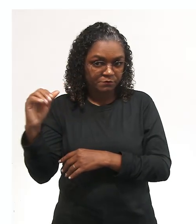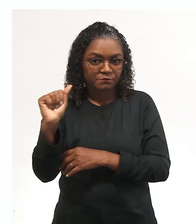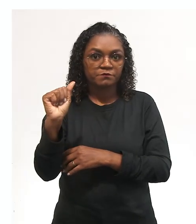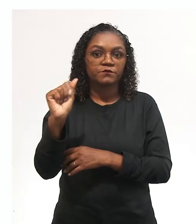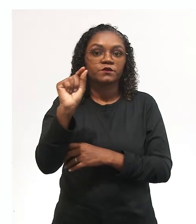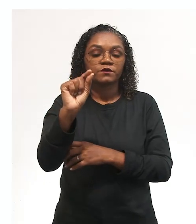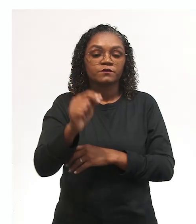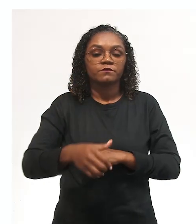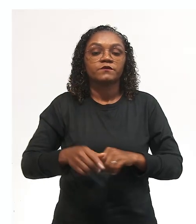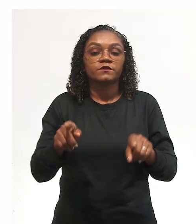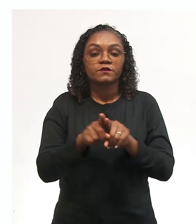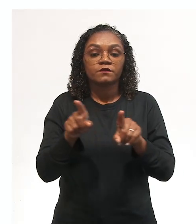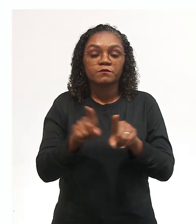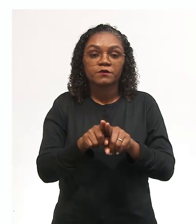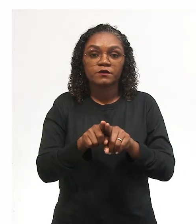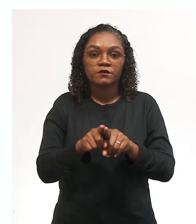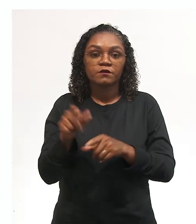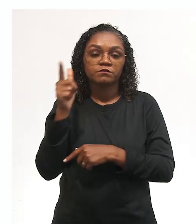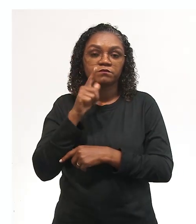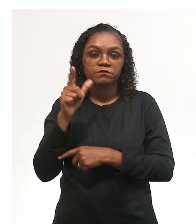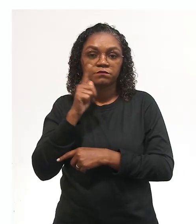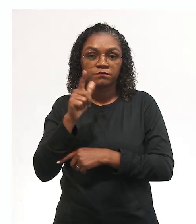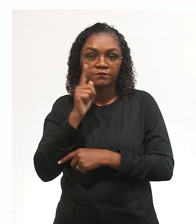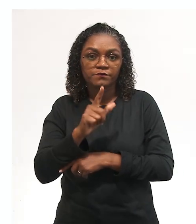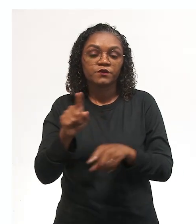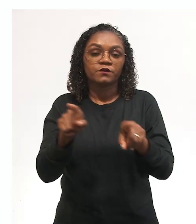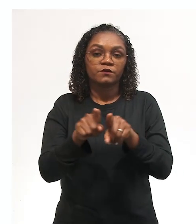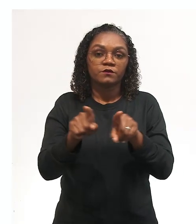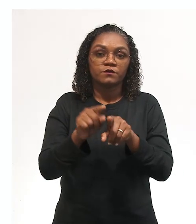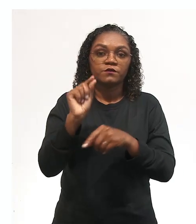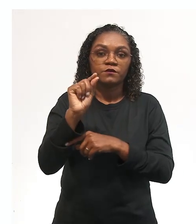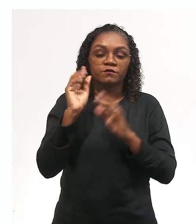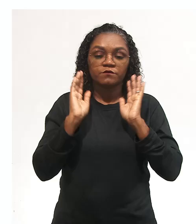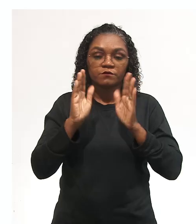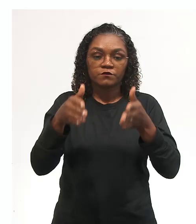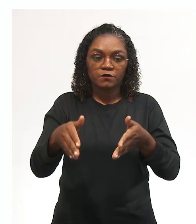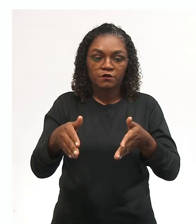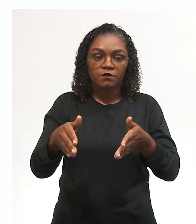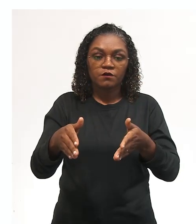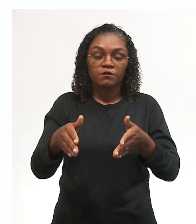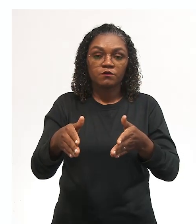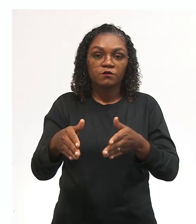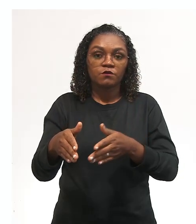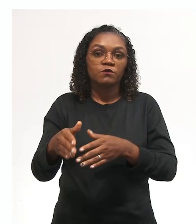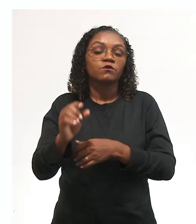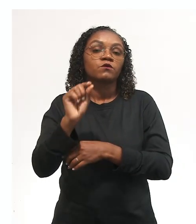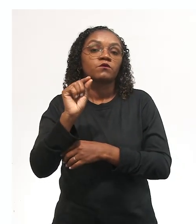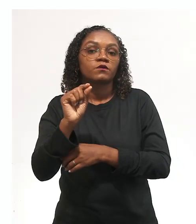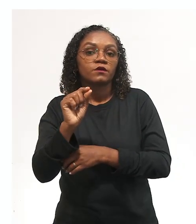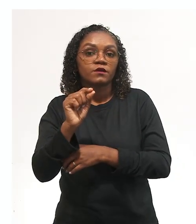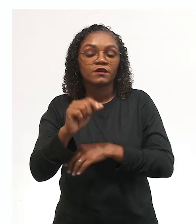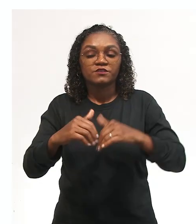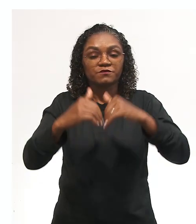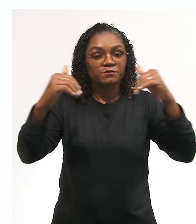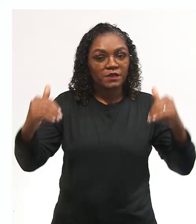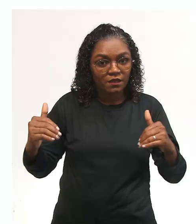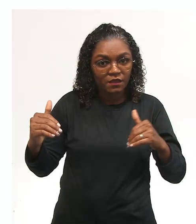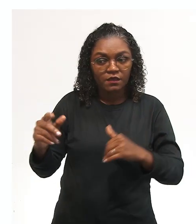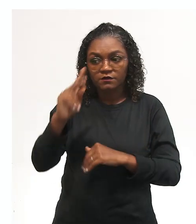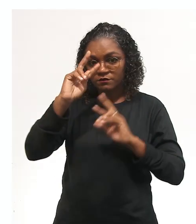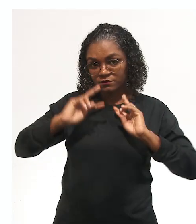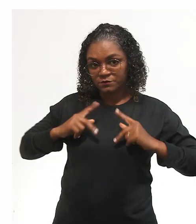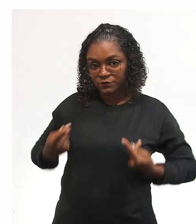da formação omnilateral, preocupado com a problematização do sentido ontológico inerente